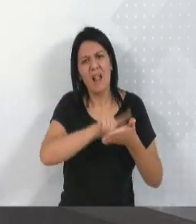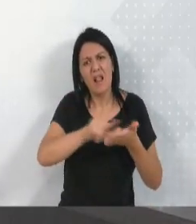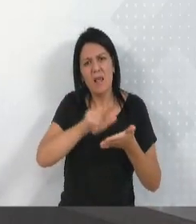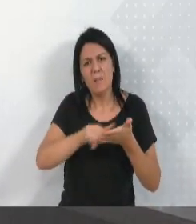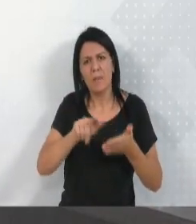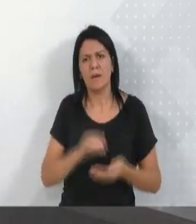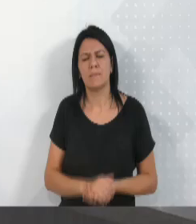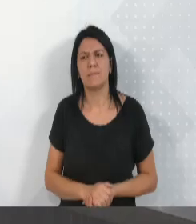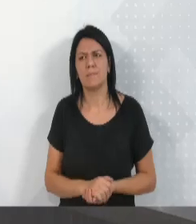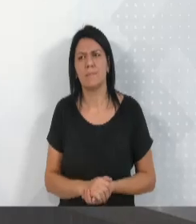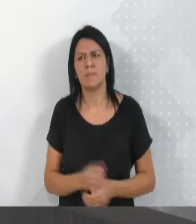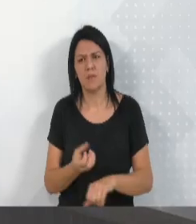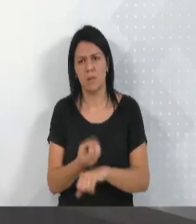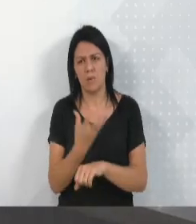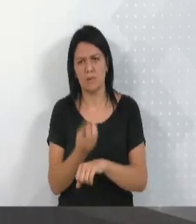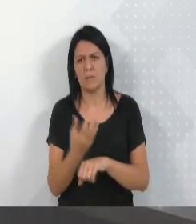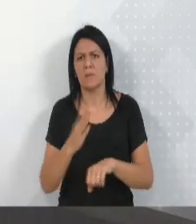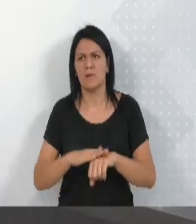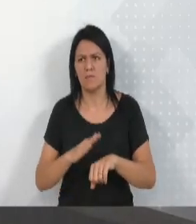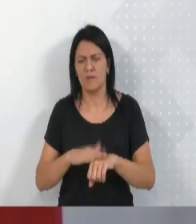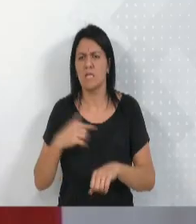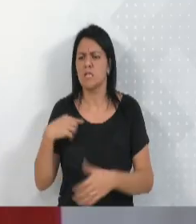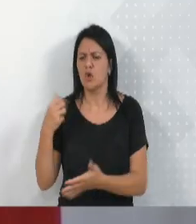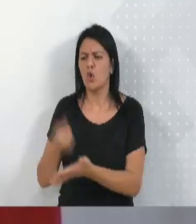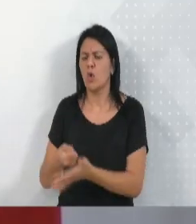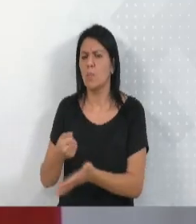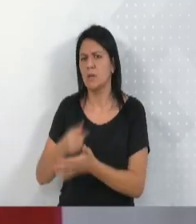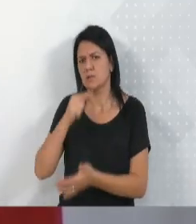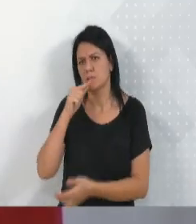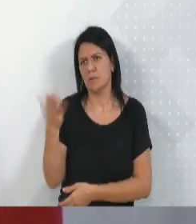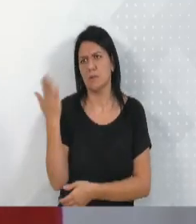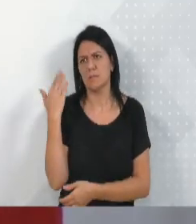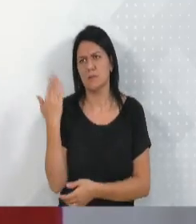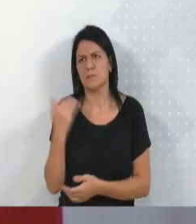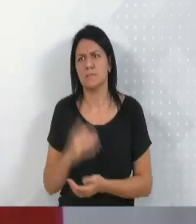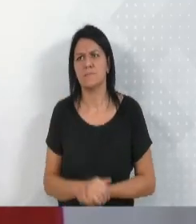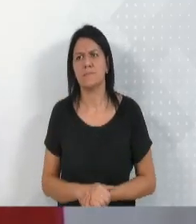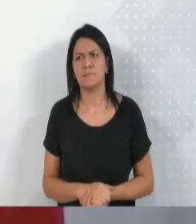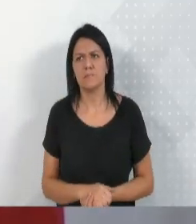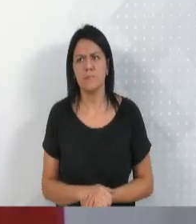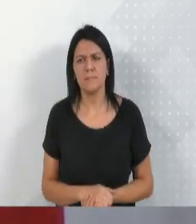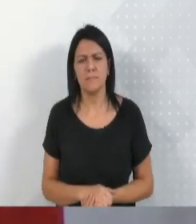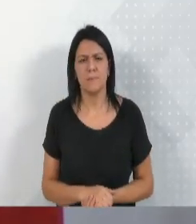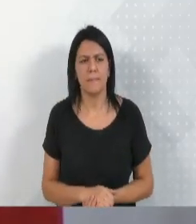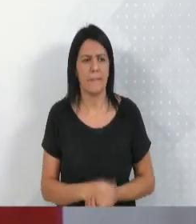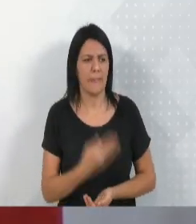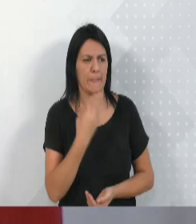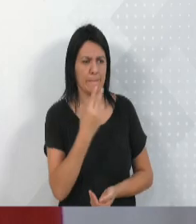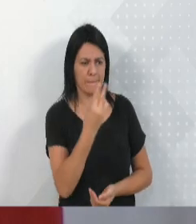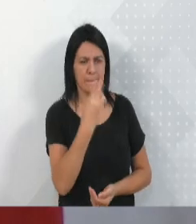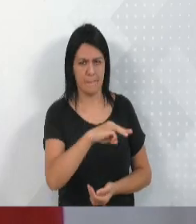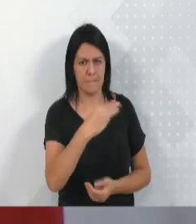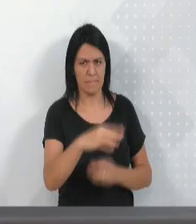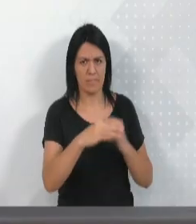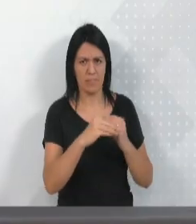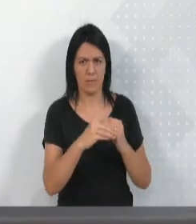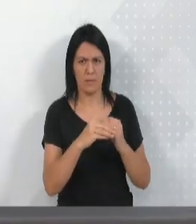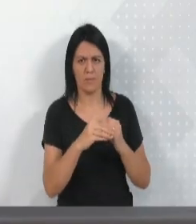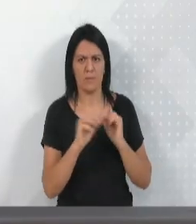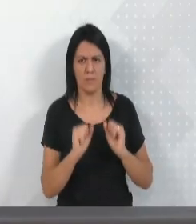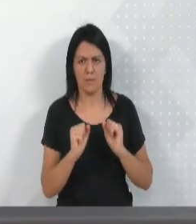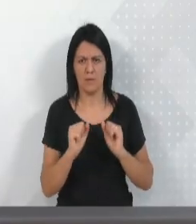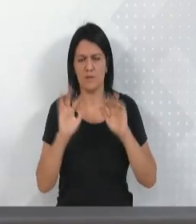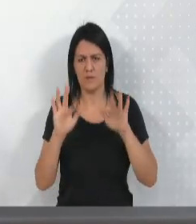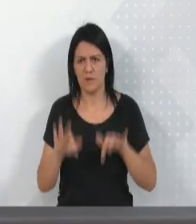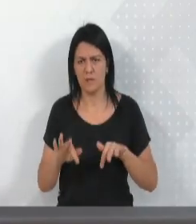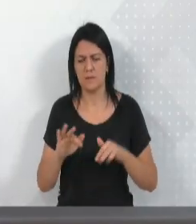fez esse incremento que eu também cobrei na semana passada. Obrigado, vereadores. Senhor presidente, por conta dos apartes, mais 2 minutos. Em virtude